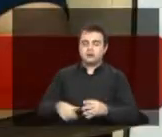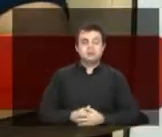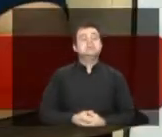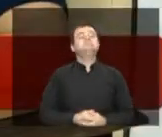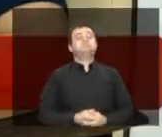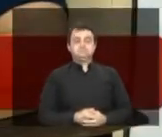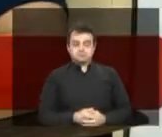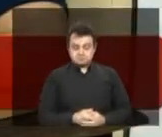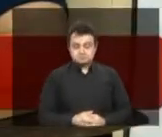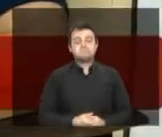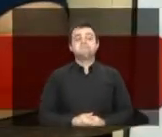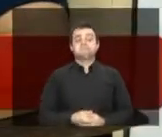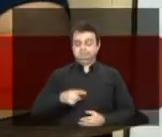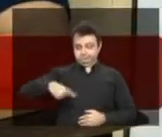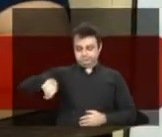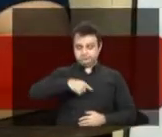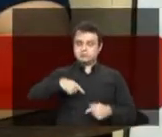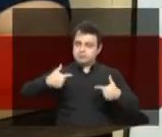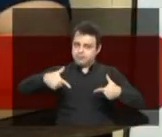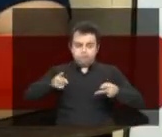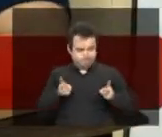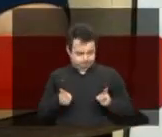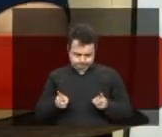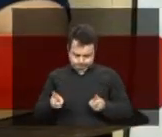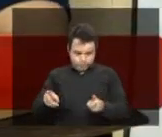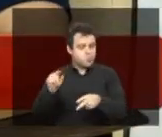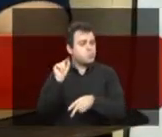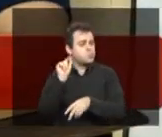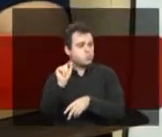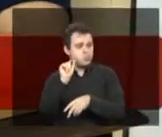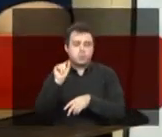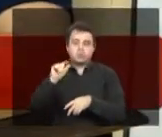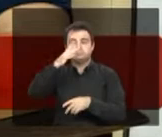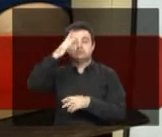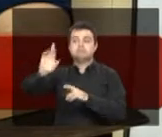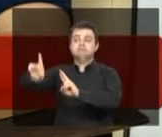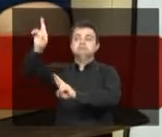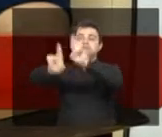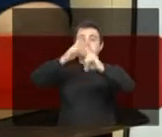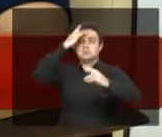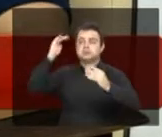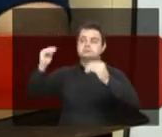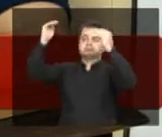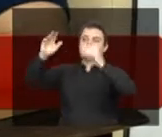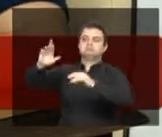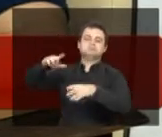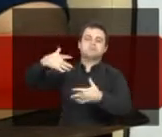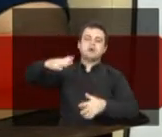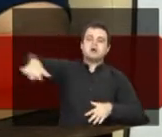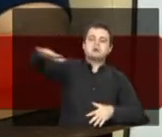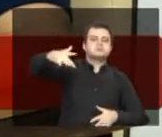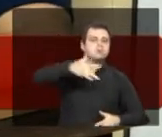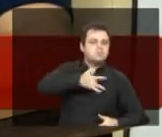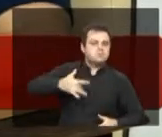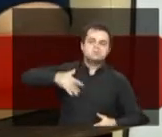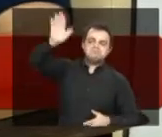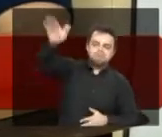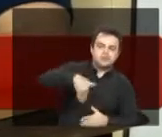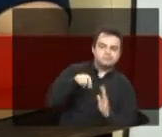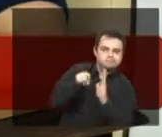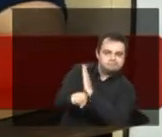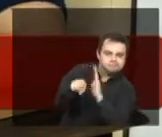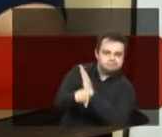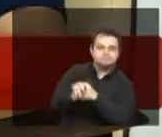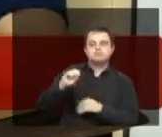a gente vai continuar recebendo essas autoridades, seja da saúde ou até mesmo